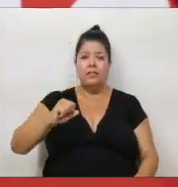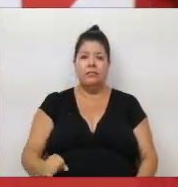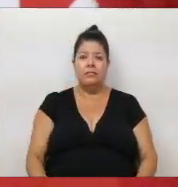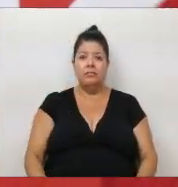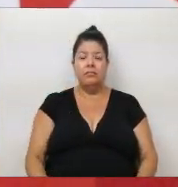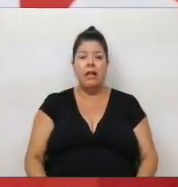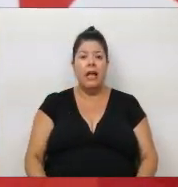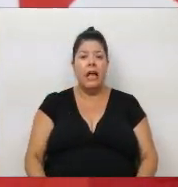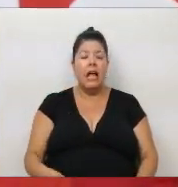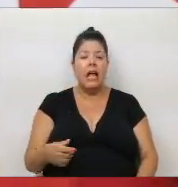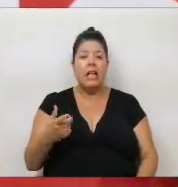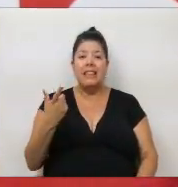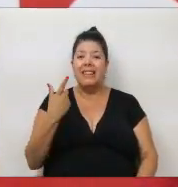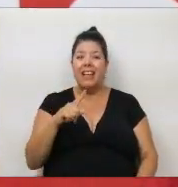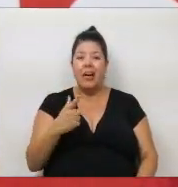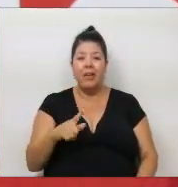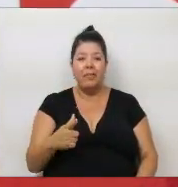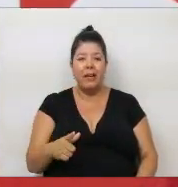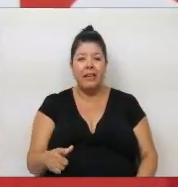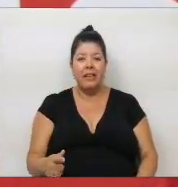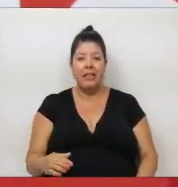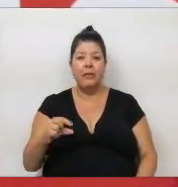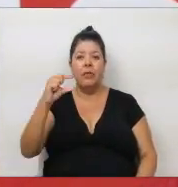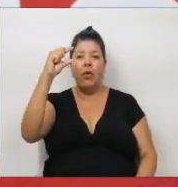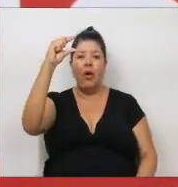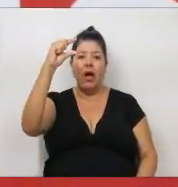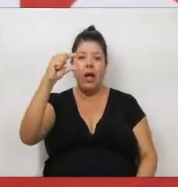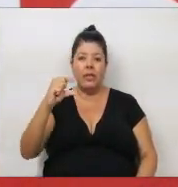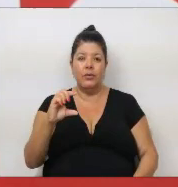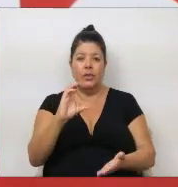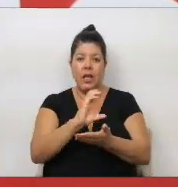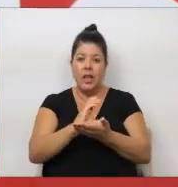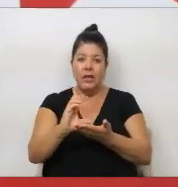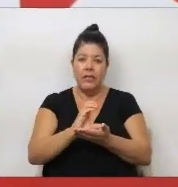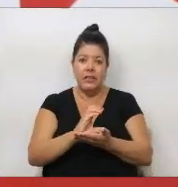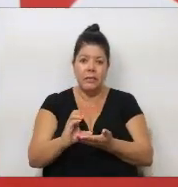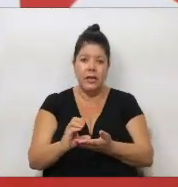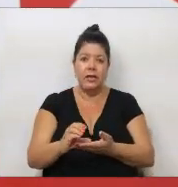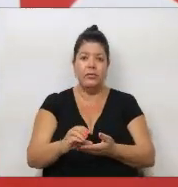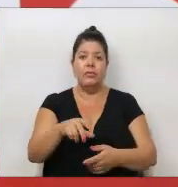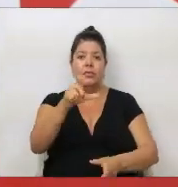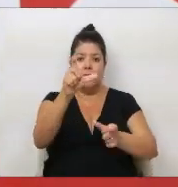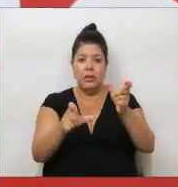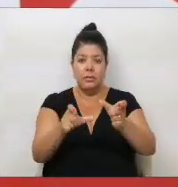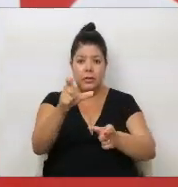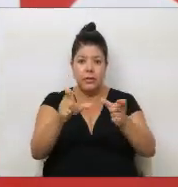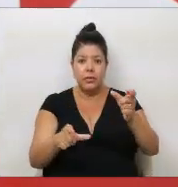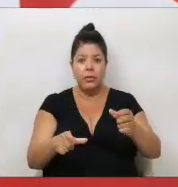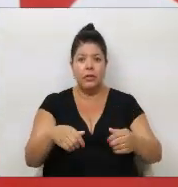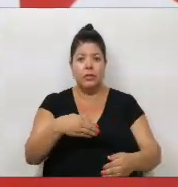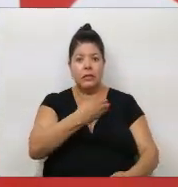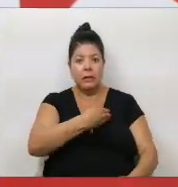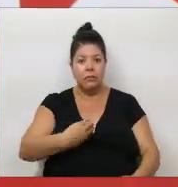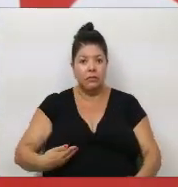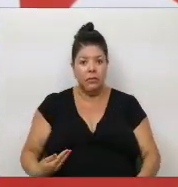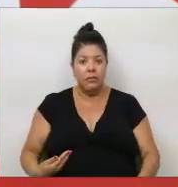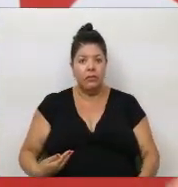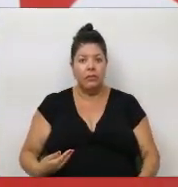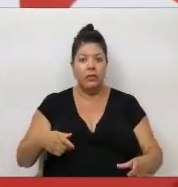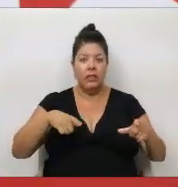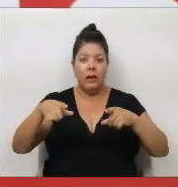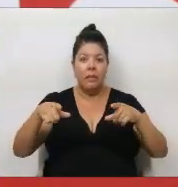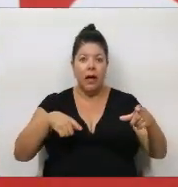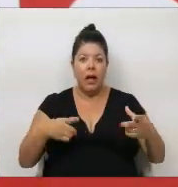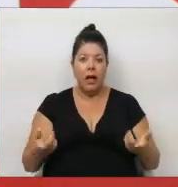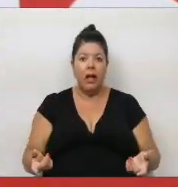não pretendemos reduzir investimentos com os funcionários públicos, porque se os funcionários públicos